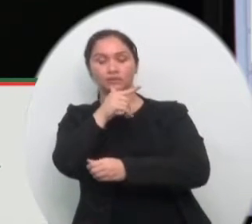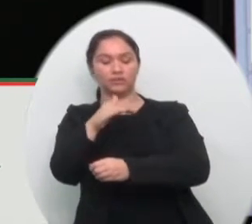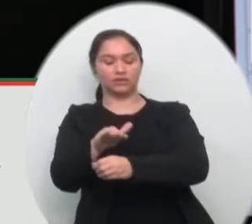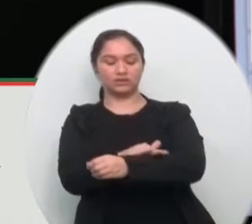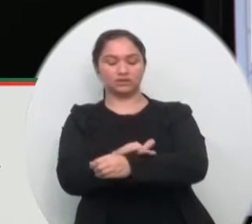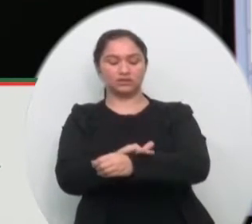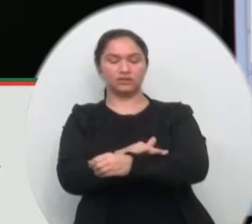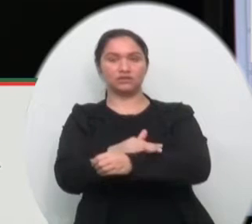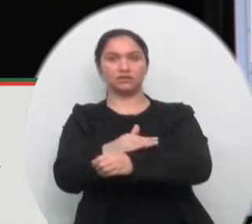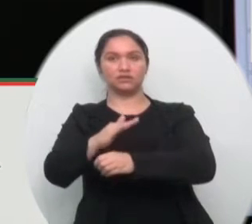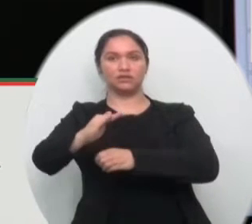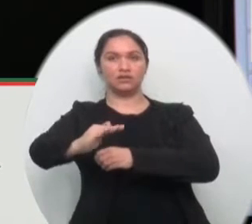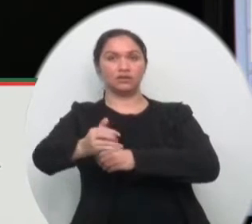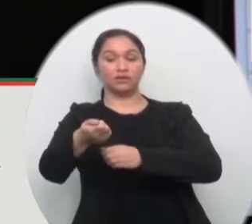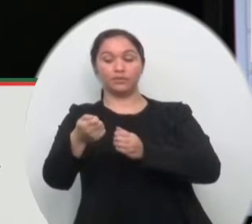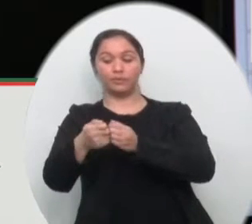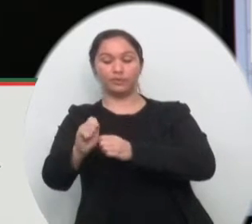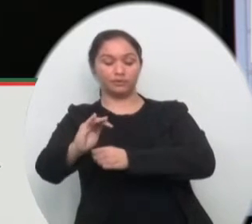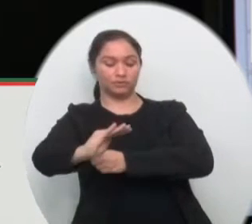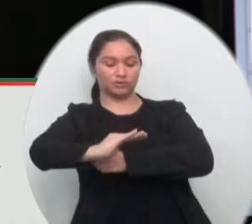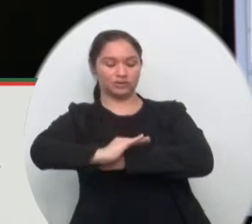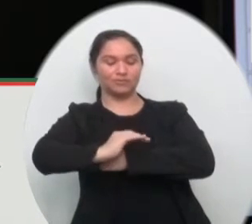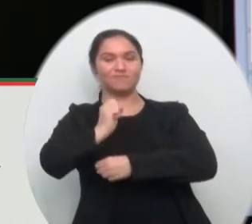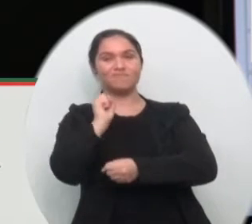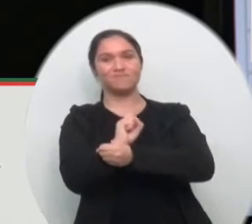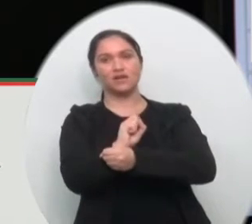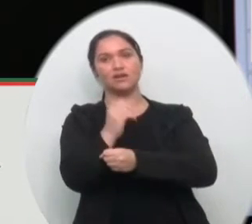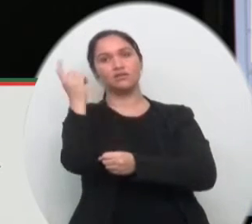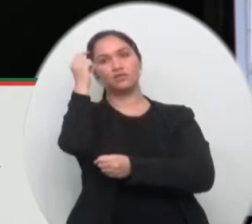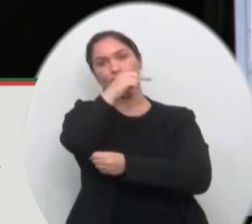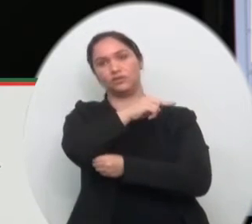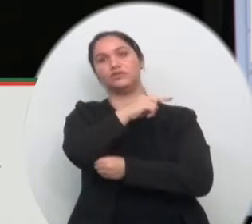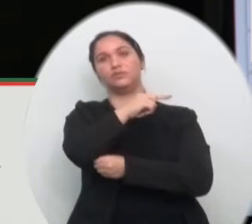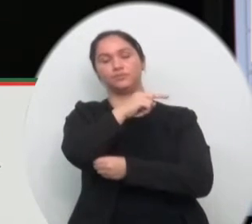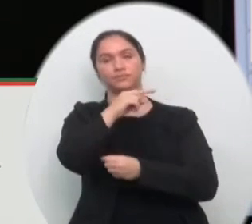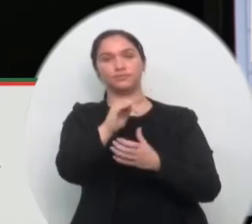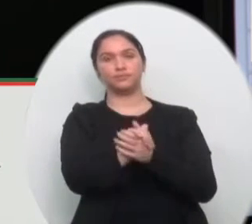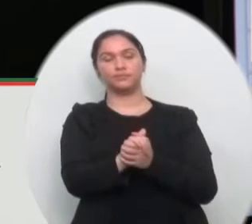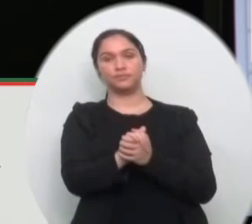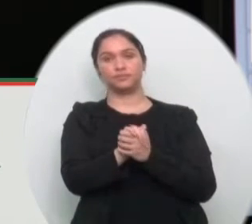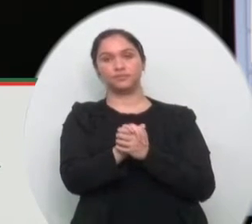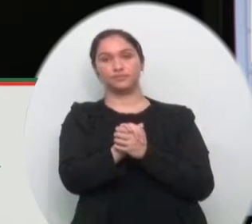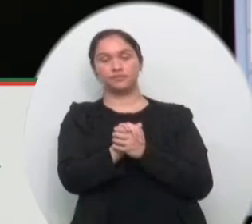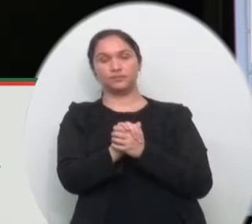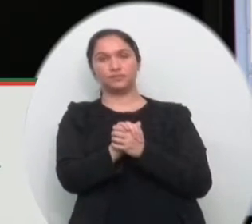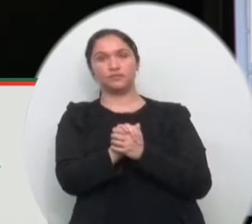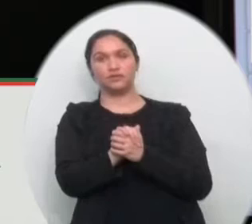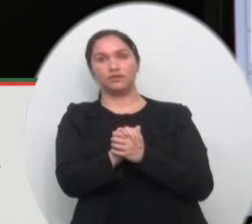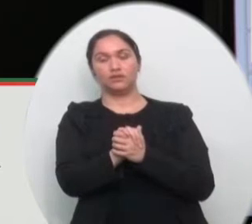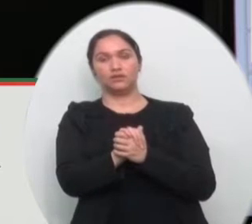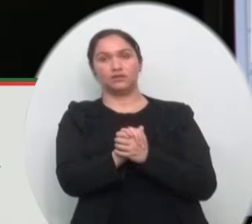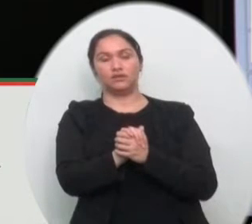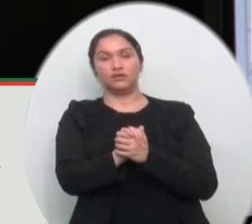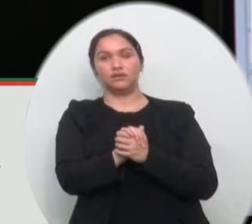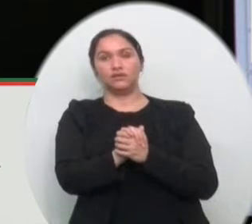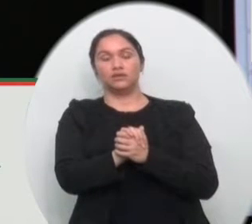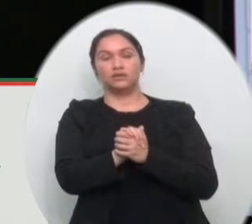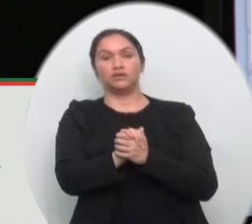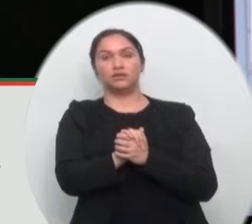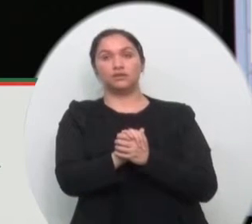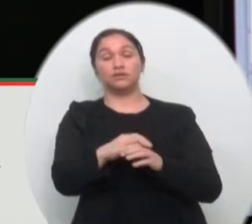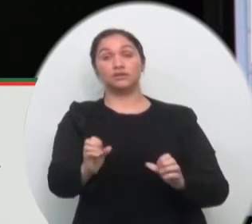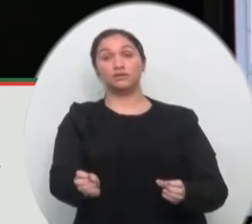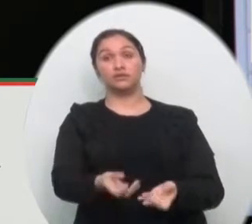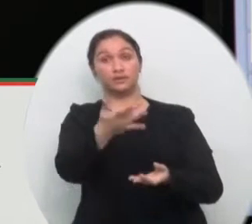daí as crianças têm que voltar, ou às vezes até provocado pelas próprias crianças, não sabe, mas é o que acontece muito, né? As